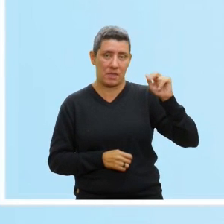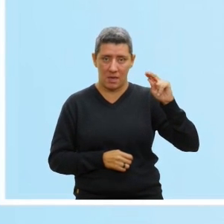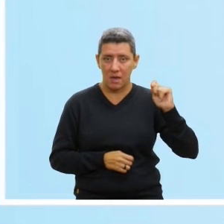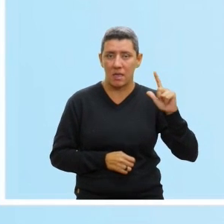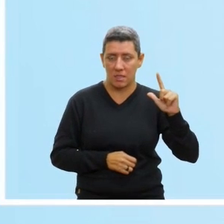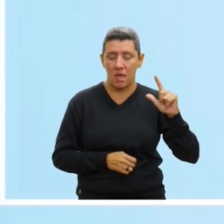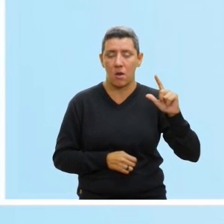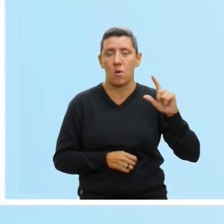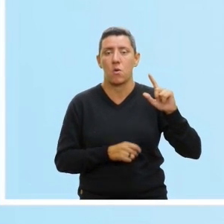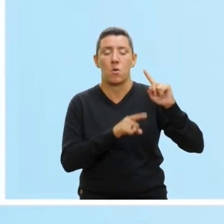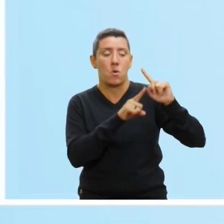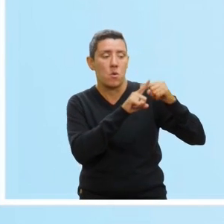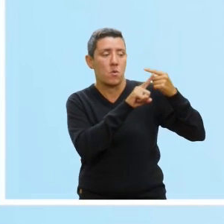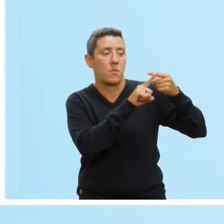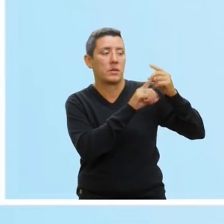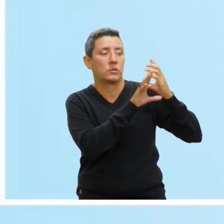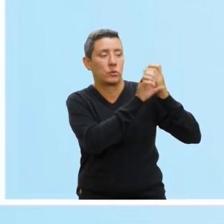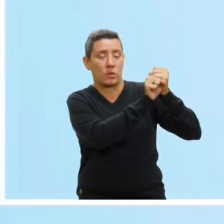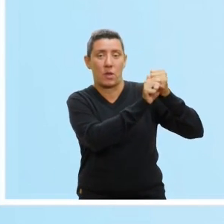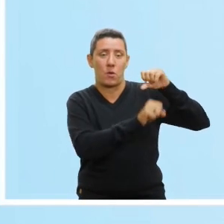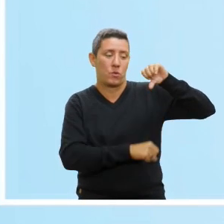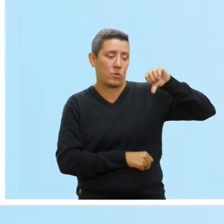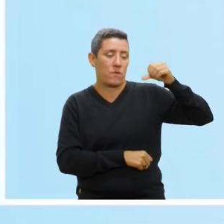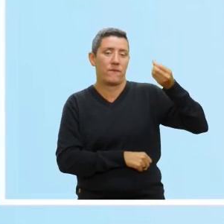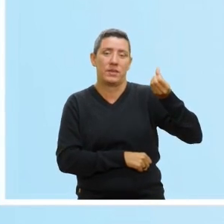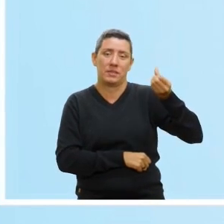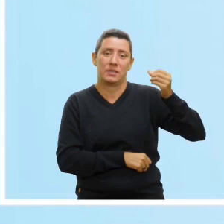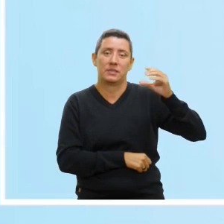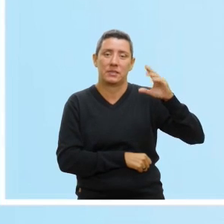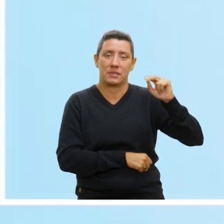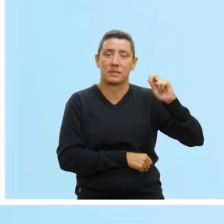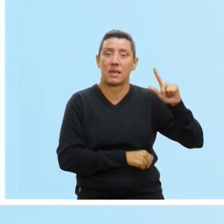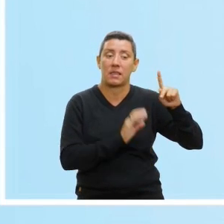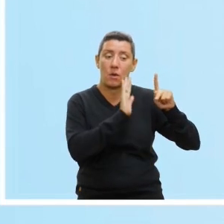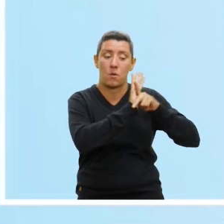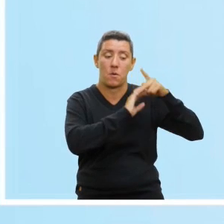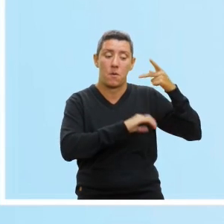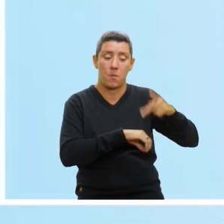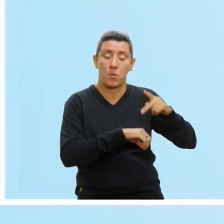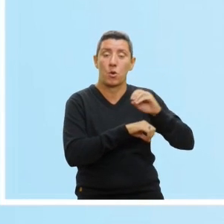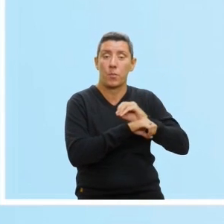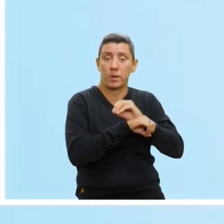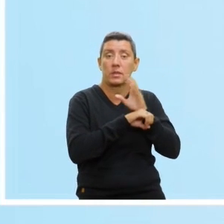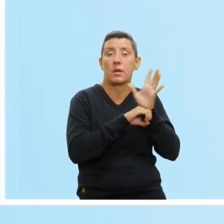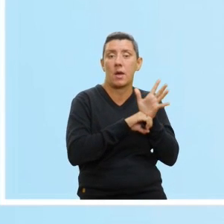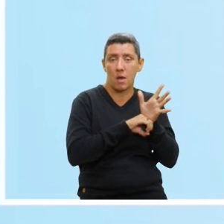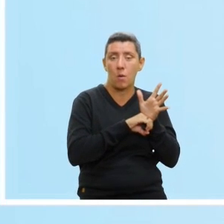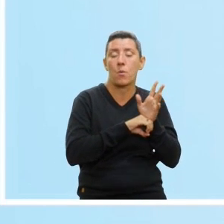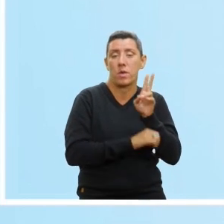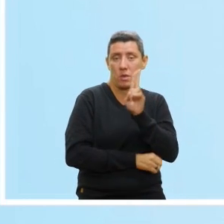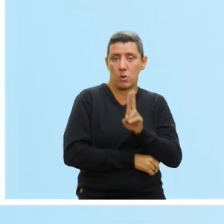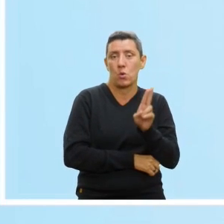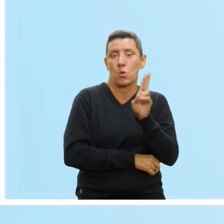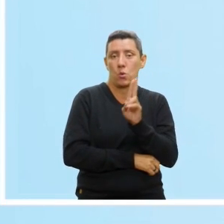gente tem os 96 canais, então o equipamento Huawei já é o básico a gente